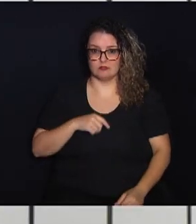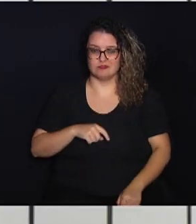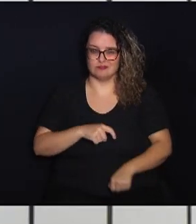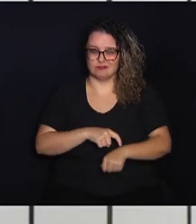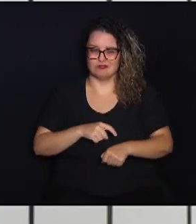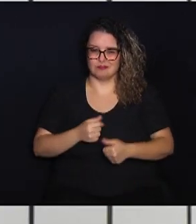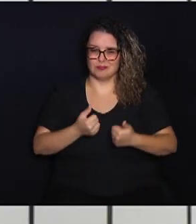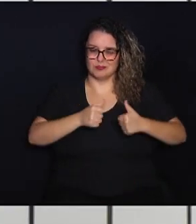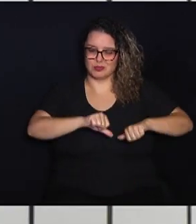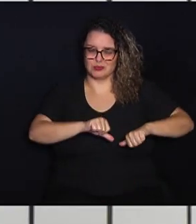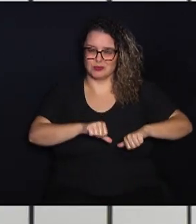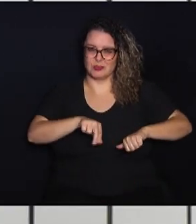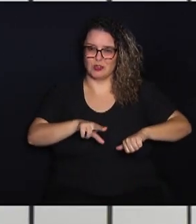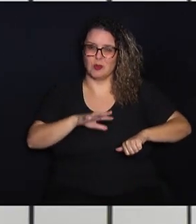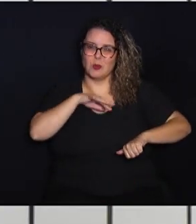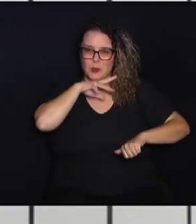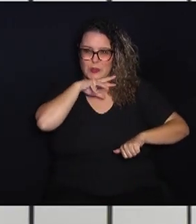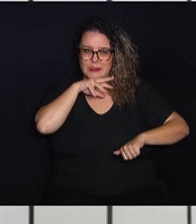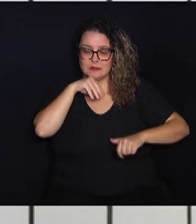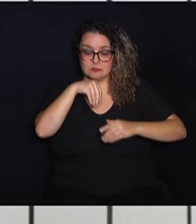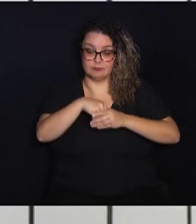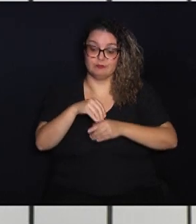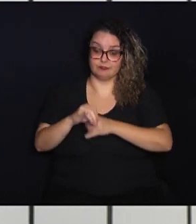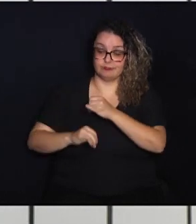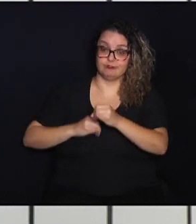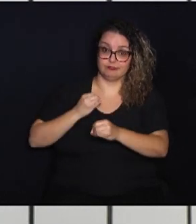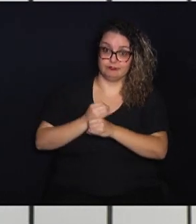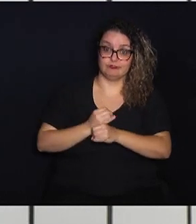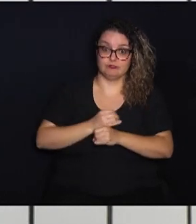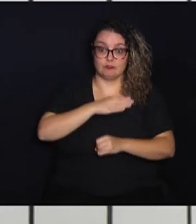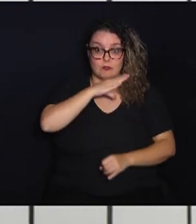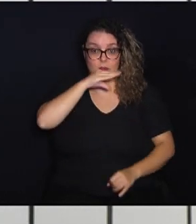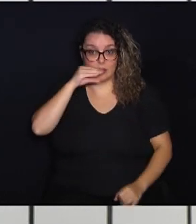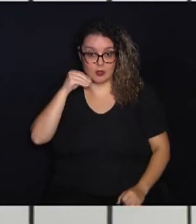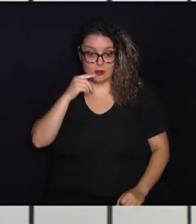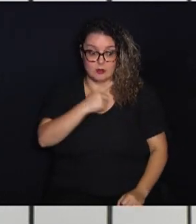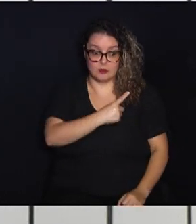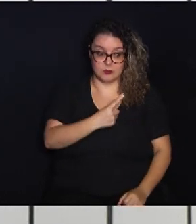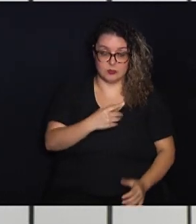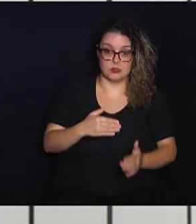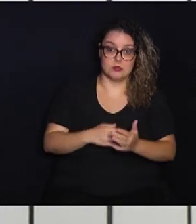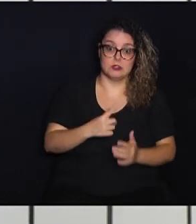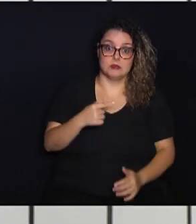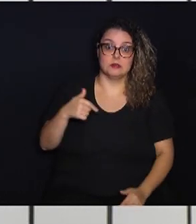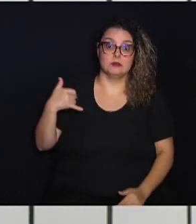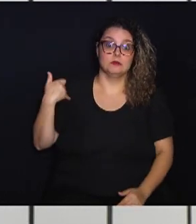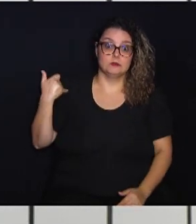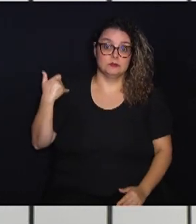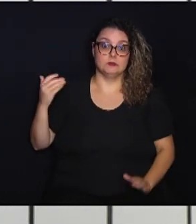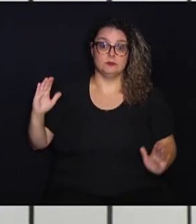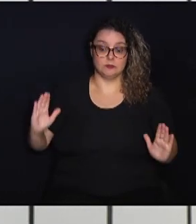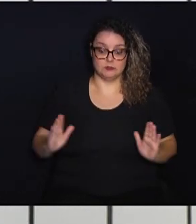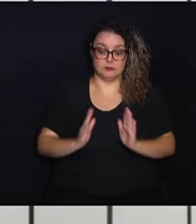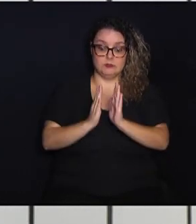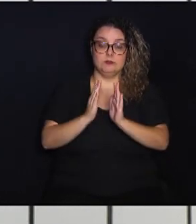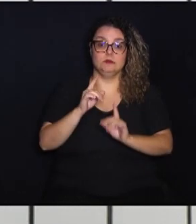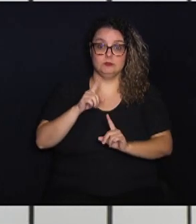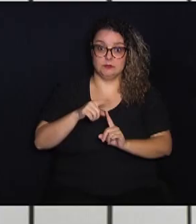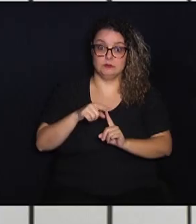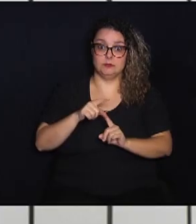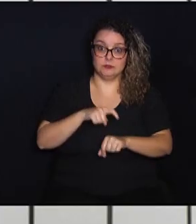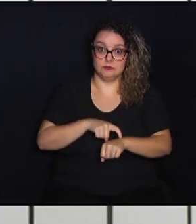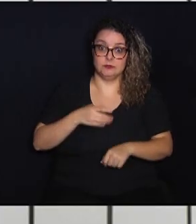ou desagradáveis na internet. Entre os adolescentes de 11 a 17 anos que enfrentaram esse tipo de